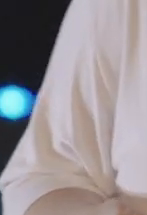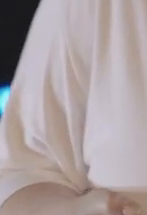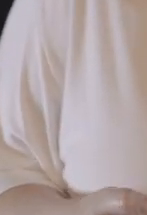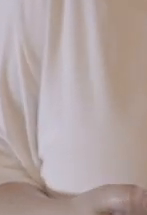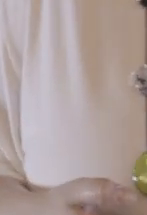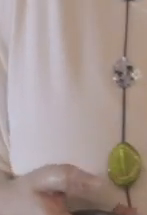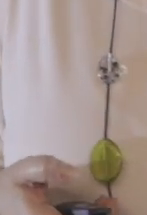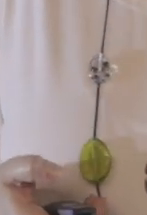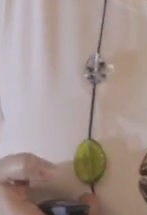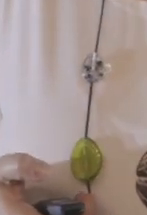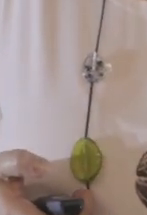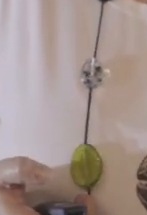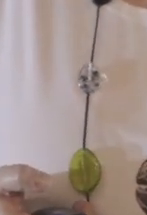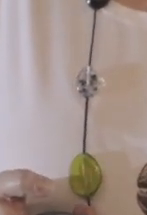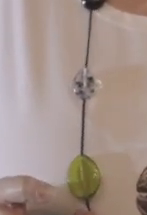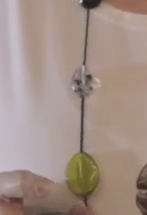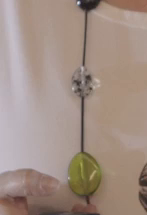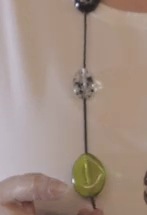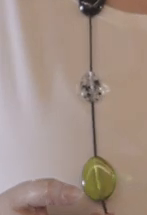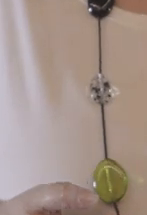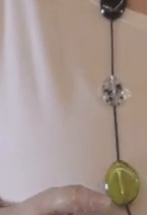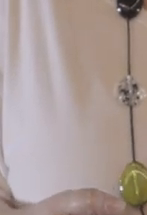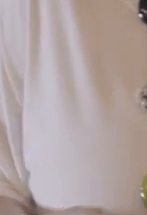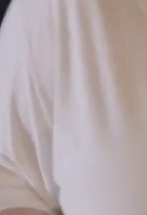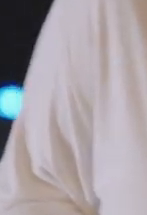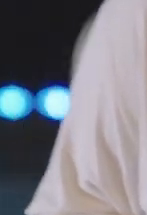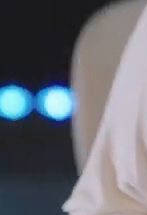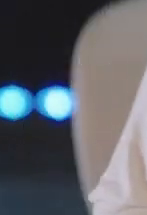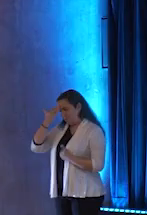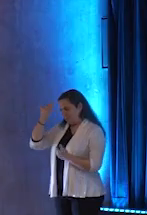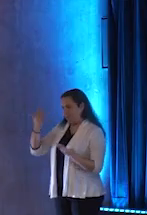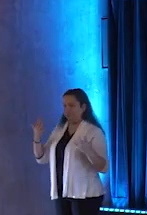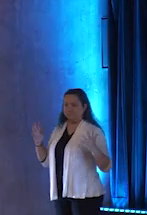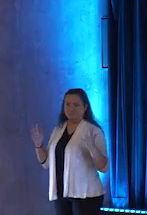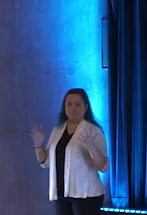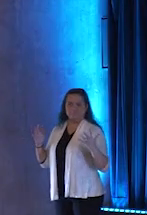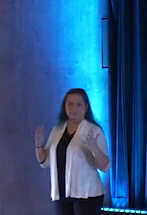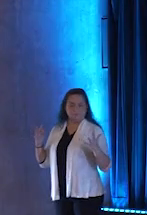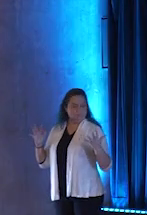eles aprisionem nossas ideias, sentimentos e amizades. Muito obrigada!